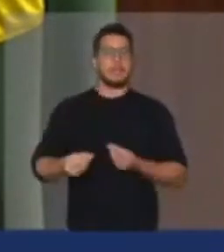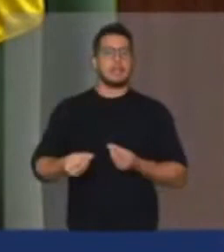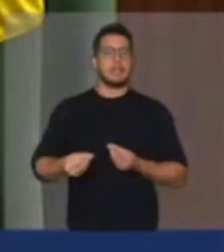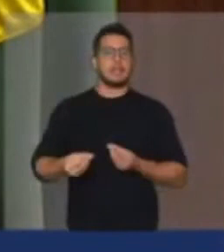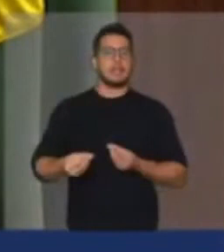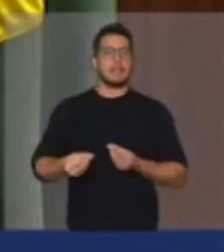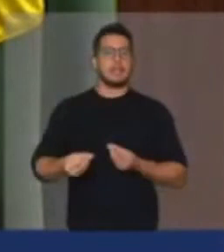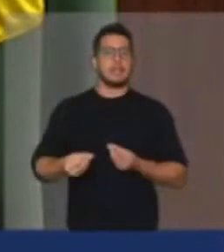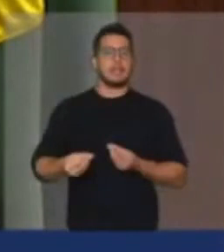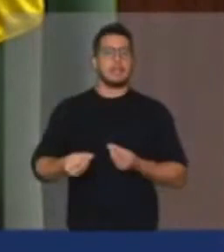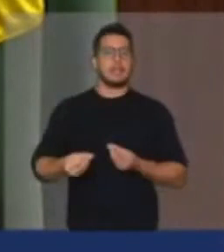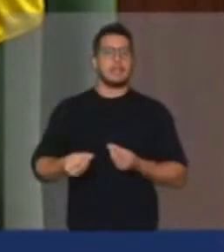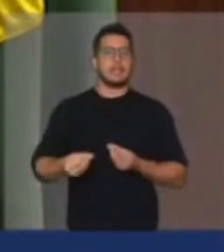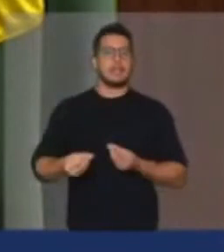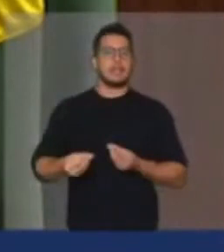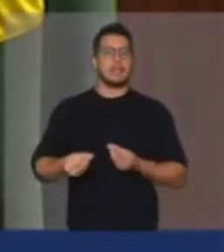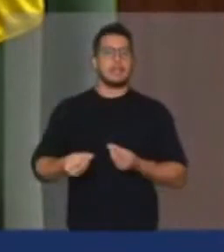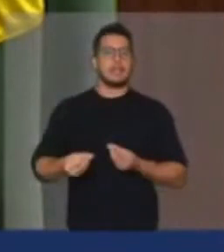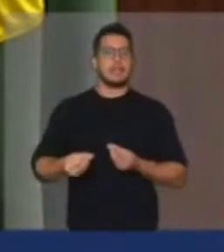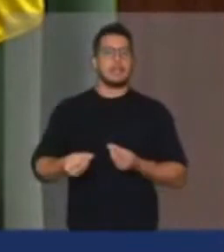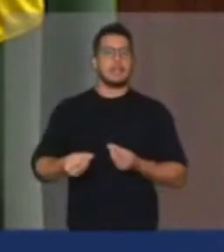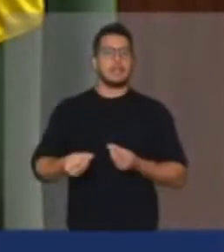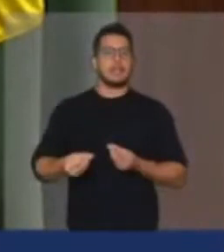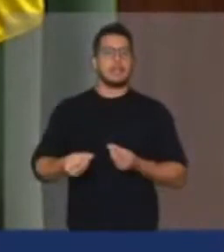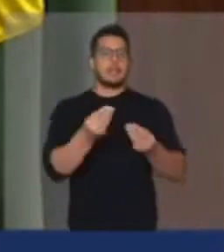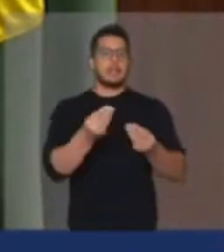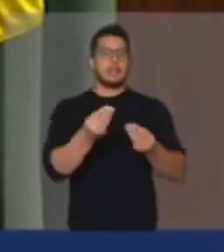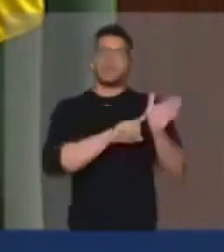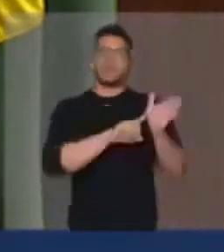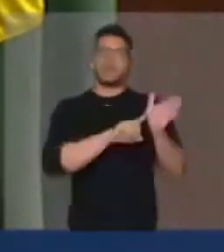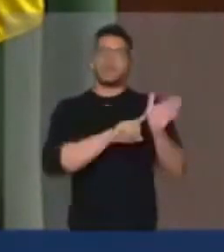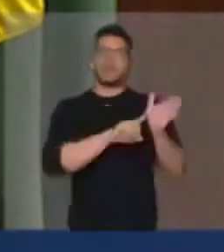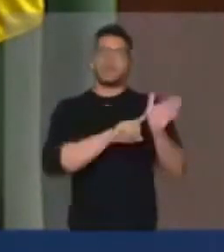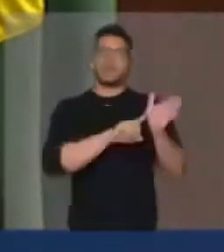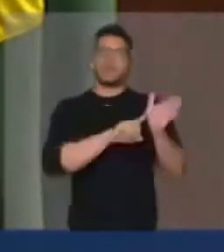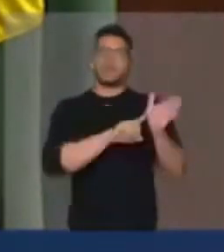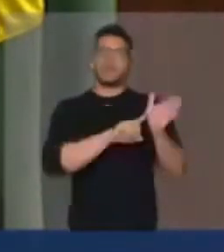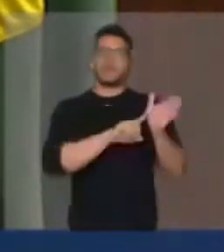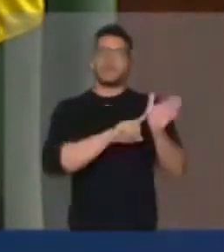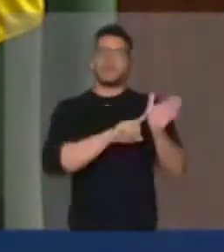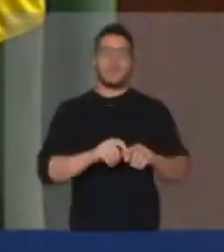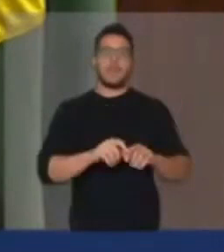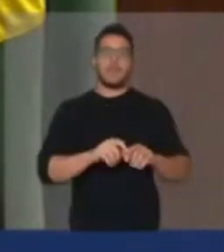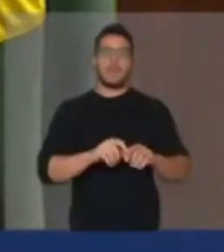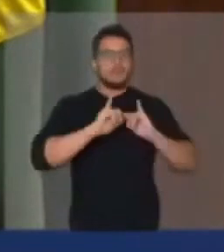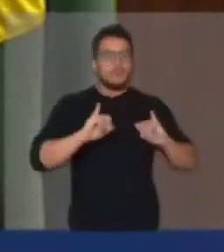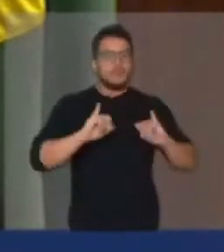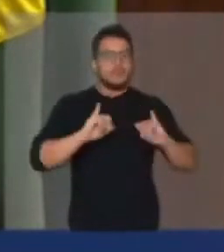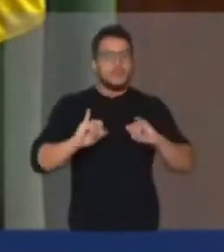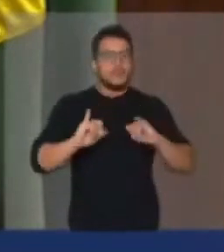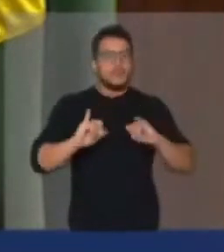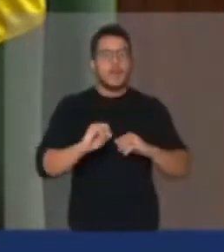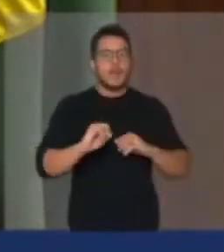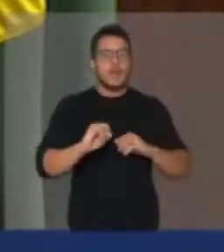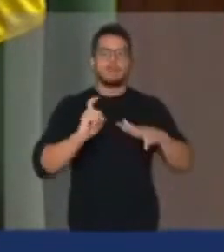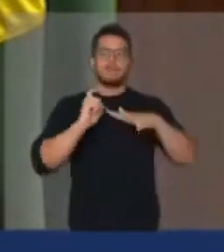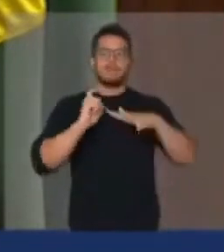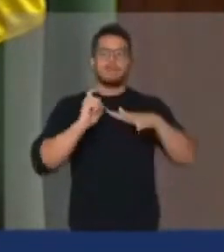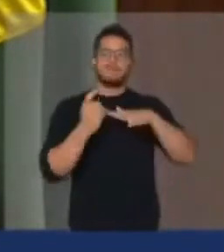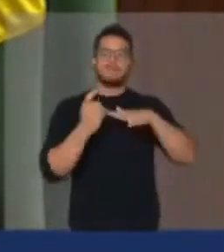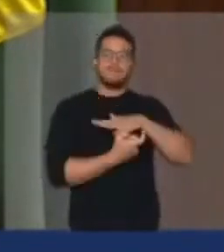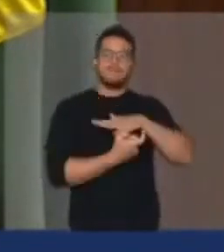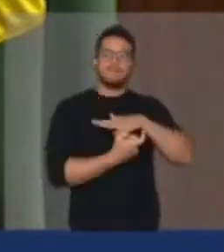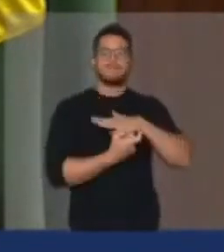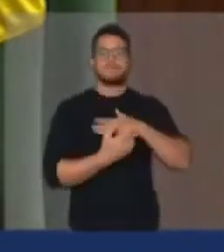investigado também no inquérito da propagação das fake news e do esquema